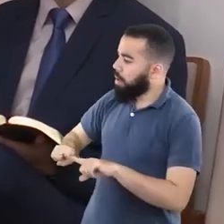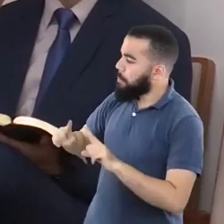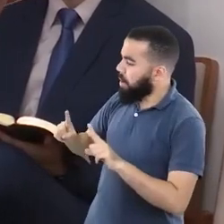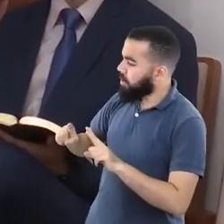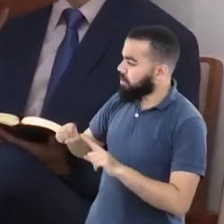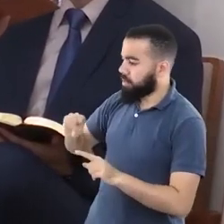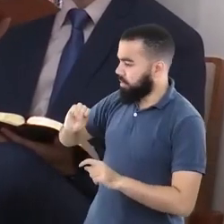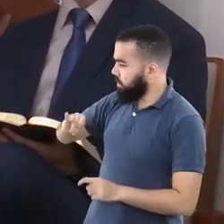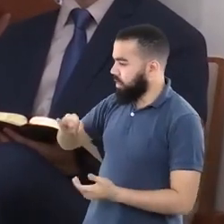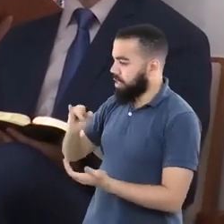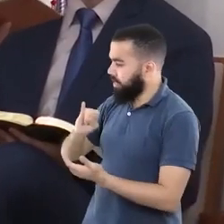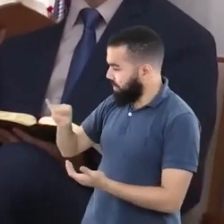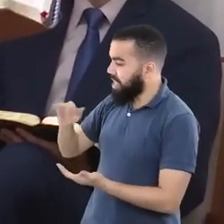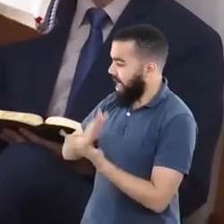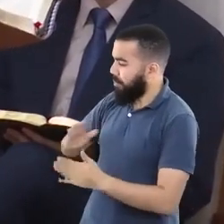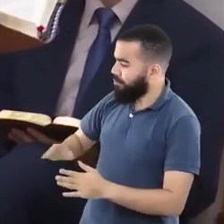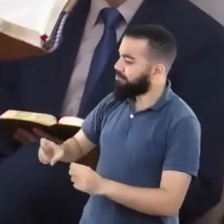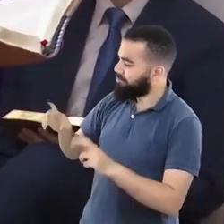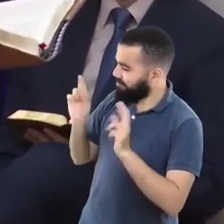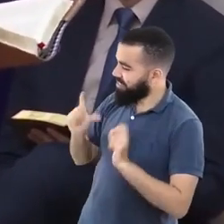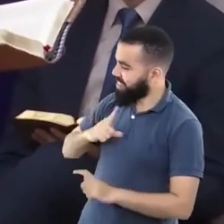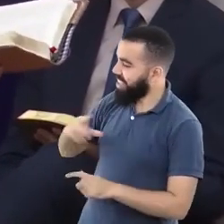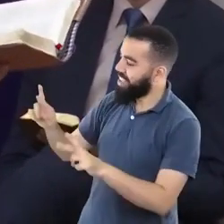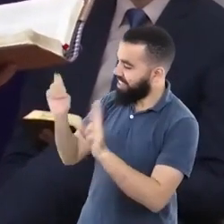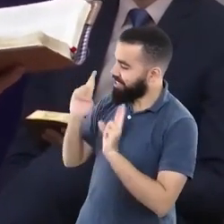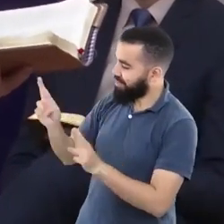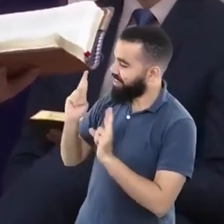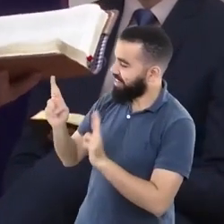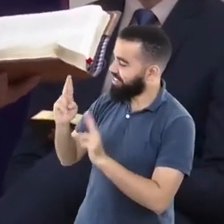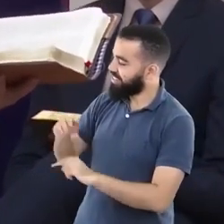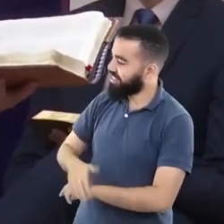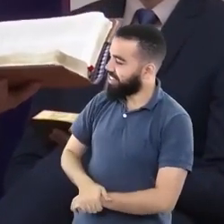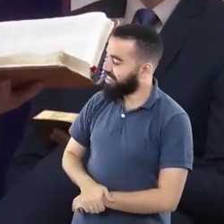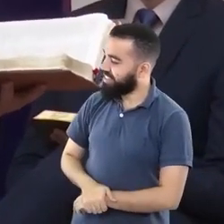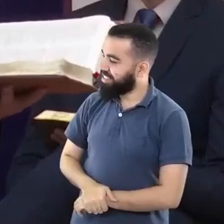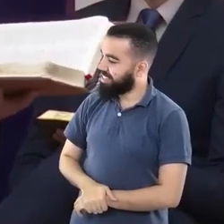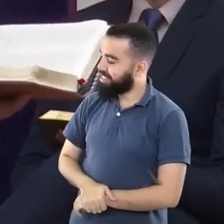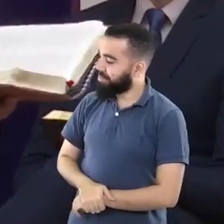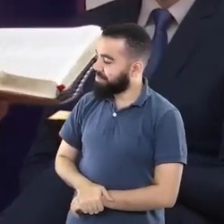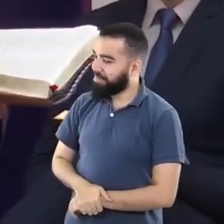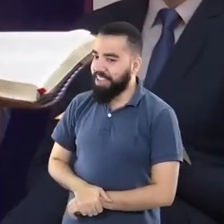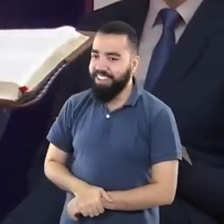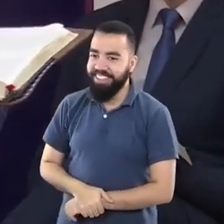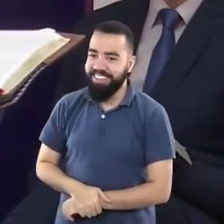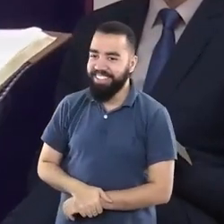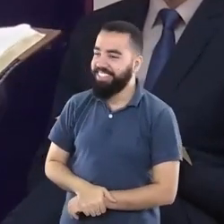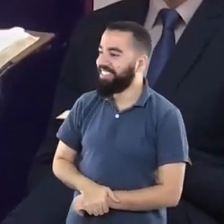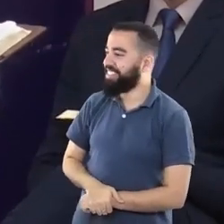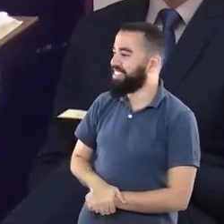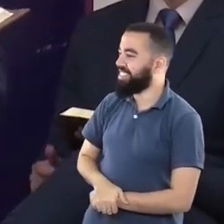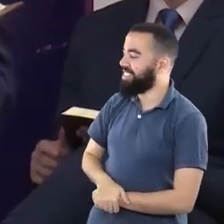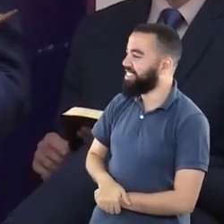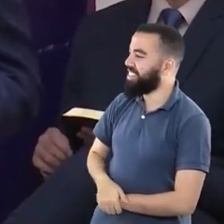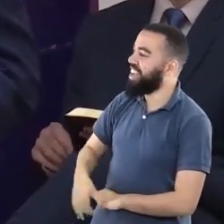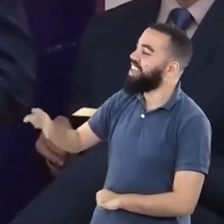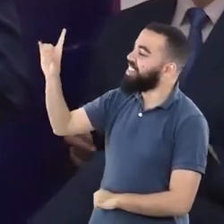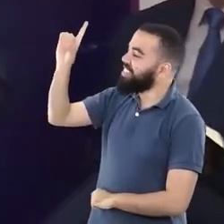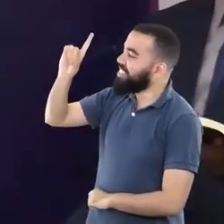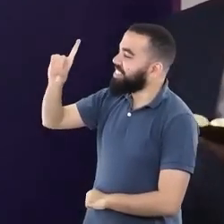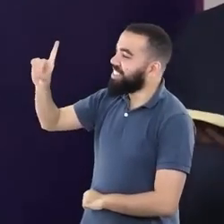os olhos e falou: como assim tem esperança? Ué, mas Deus fez a vara seca do Arão florescer. Ele faz o seu coração seco aí florescer